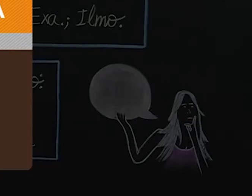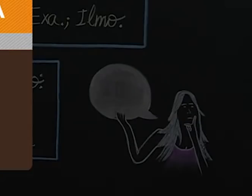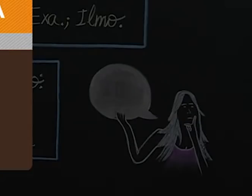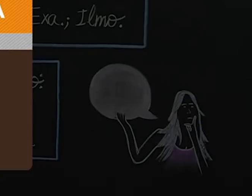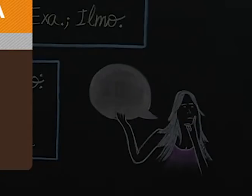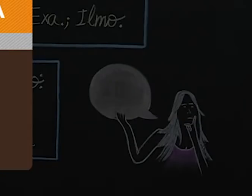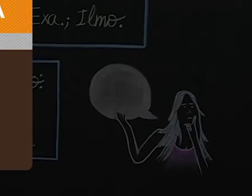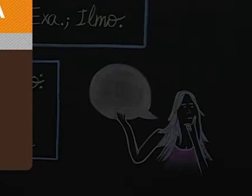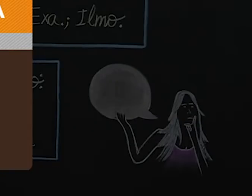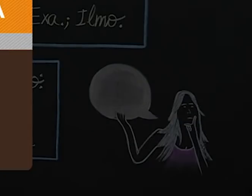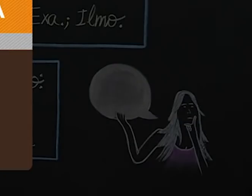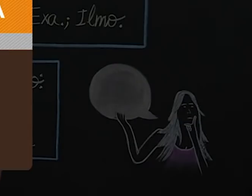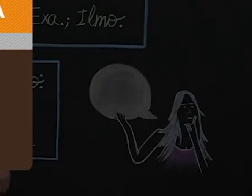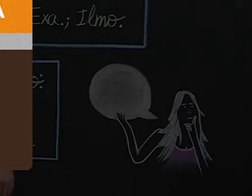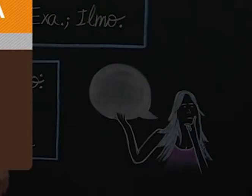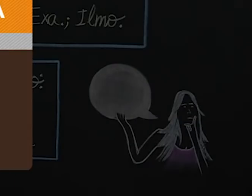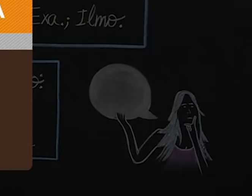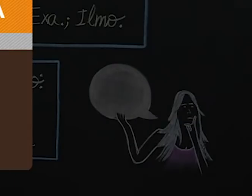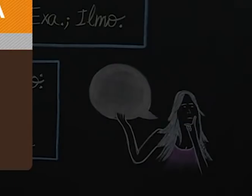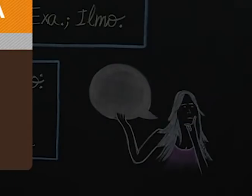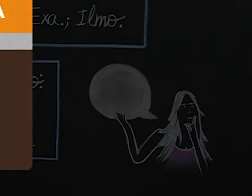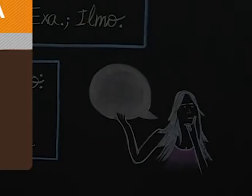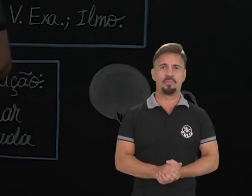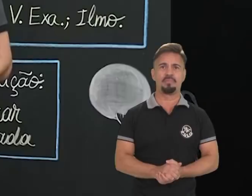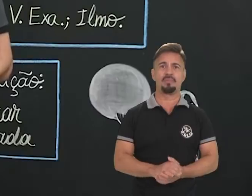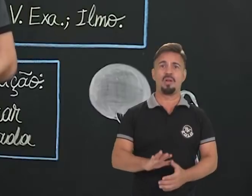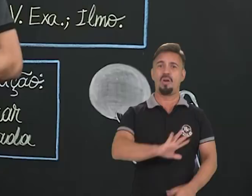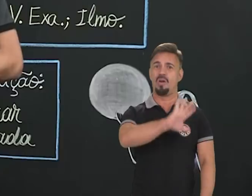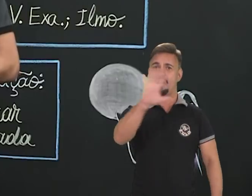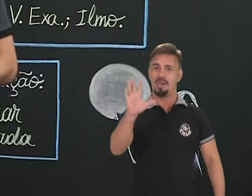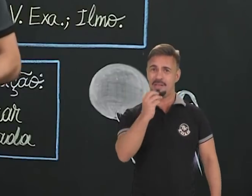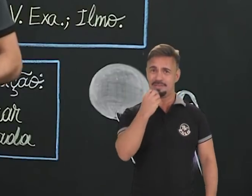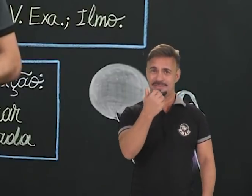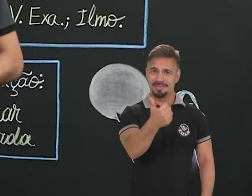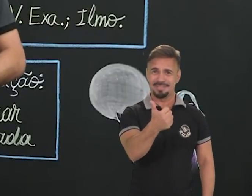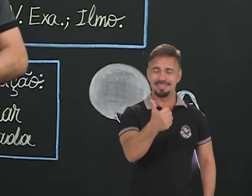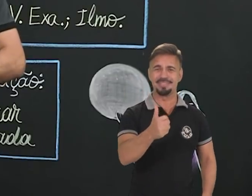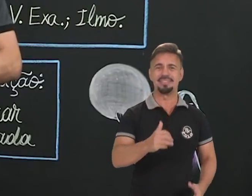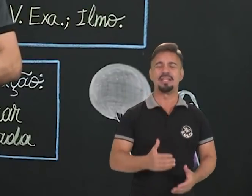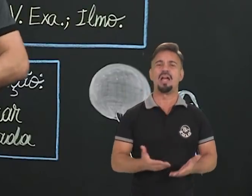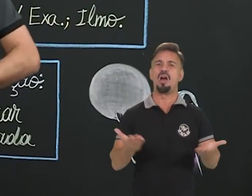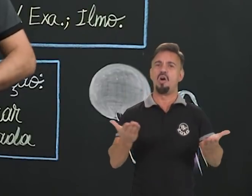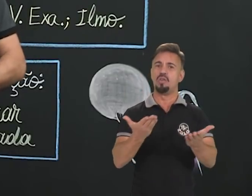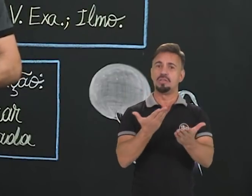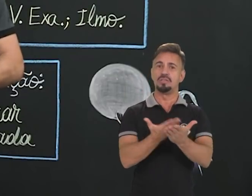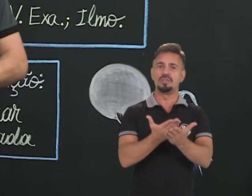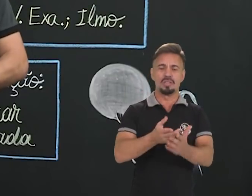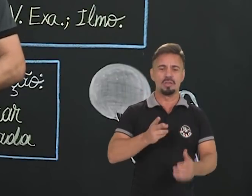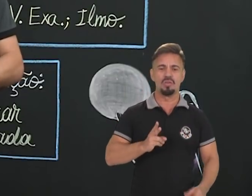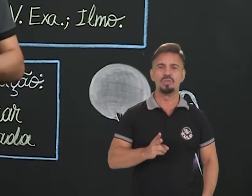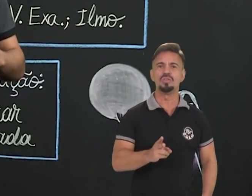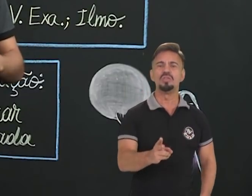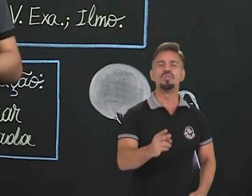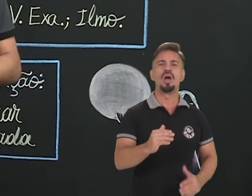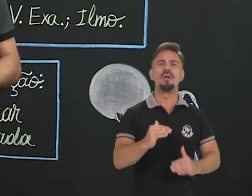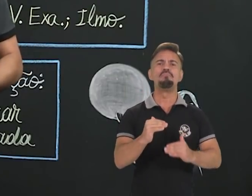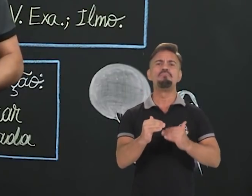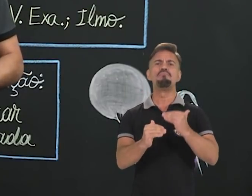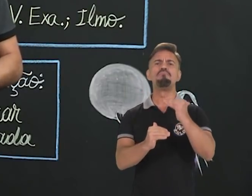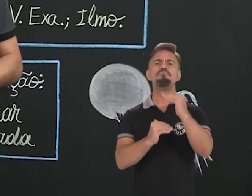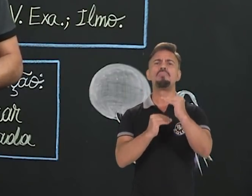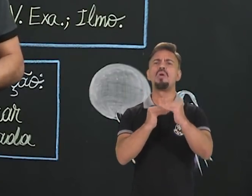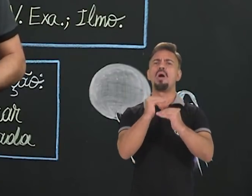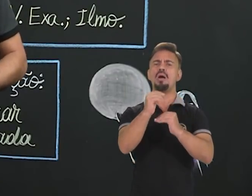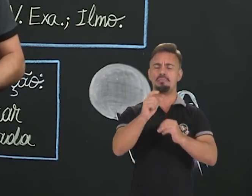Olá, tudo bem? Na aula de hoje, a gente continua estudando os processos